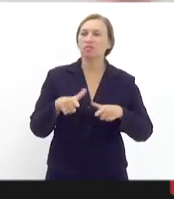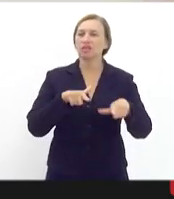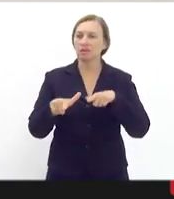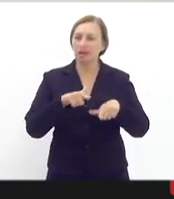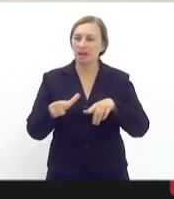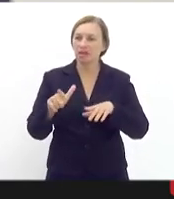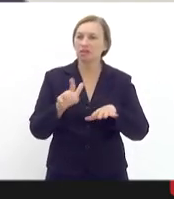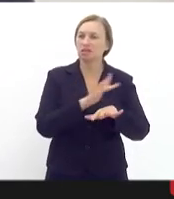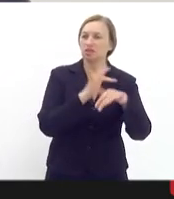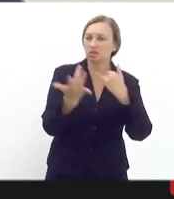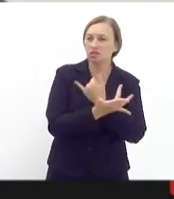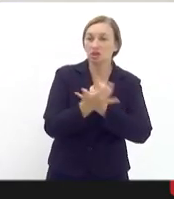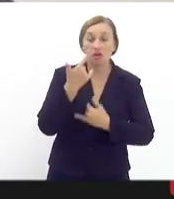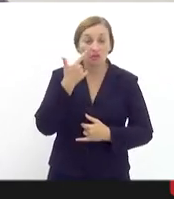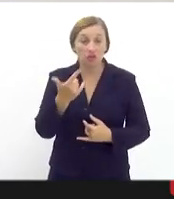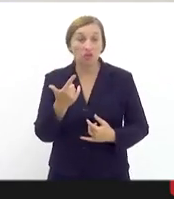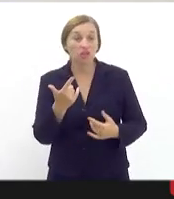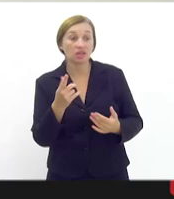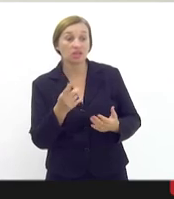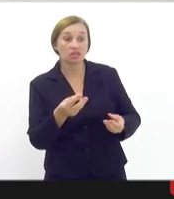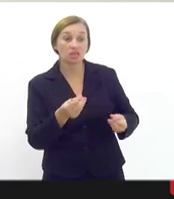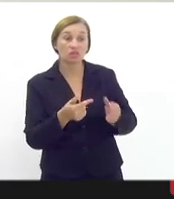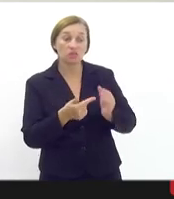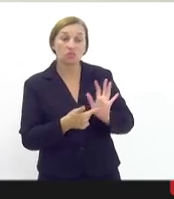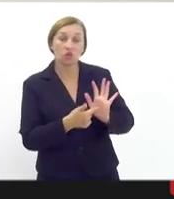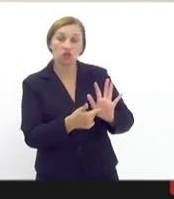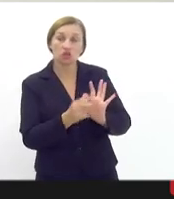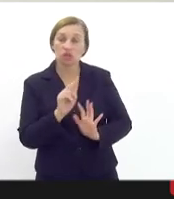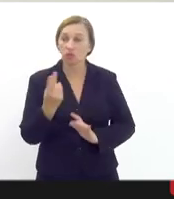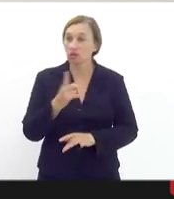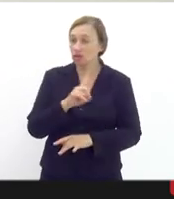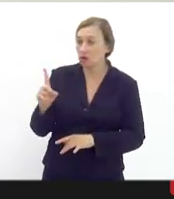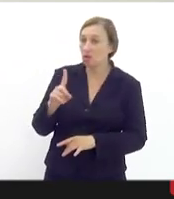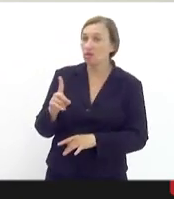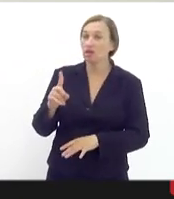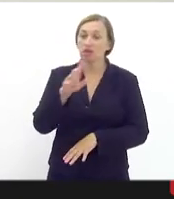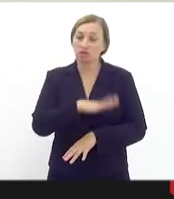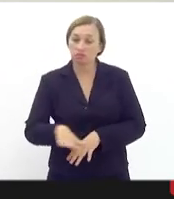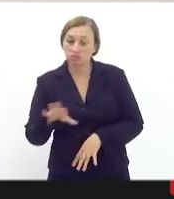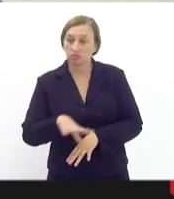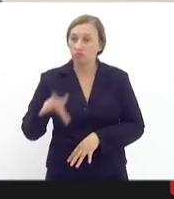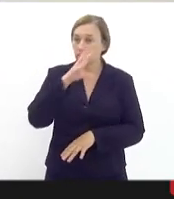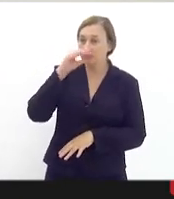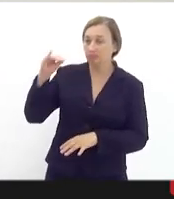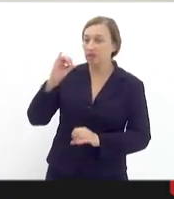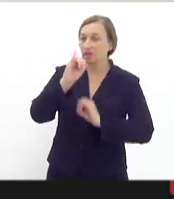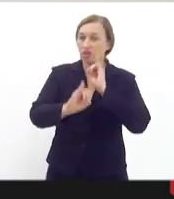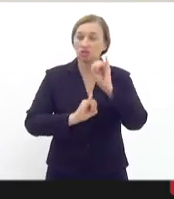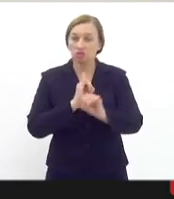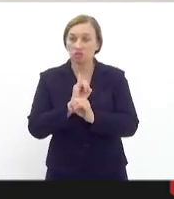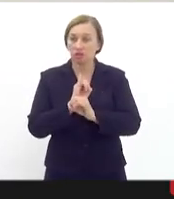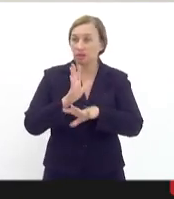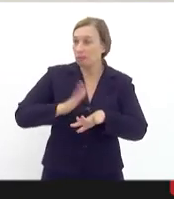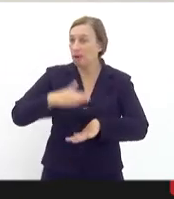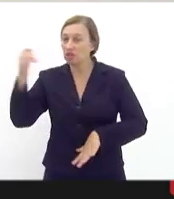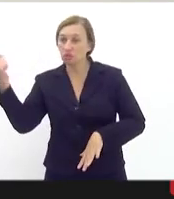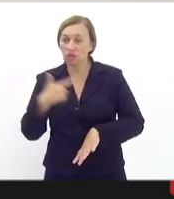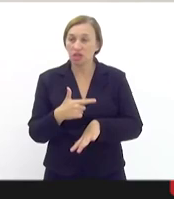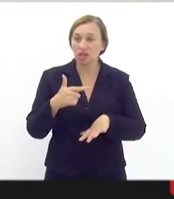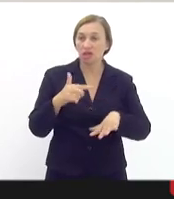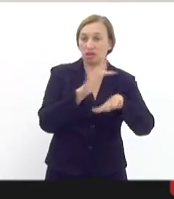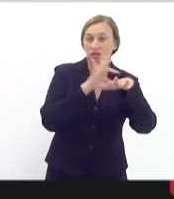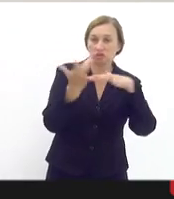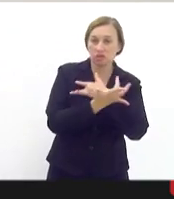entender aquilo que está sendo entregue ou não, mas eu acho que a gente tinha que trazer para as crianças, jovens e adolescentes que a internet é para além das redes sociais.